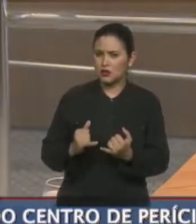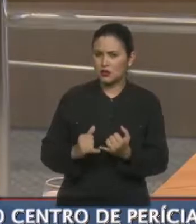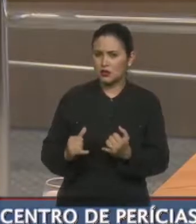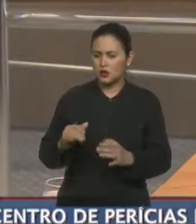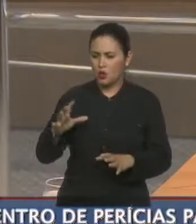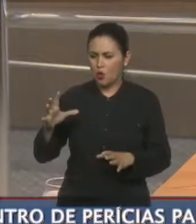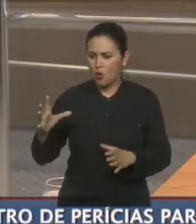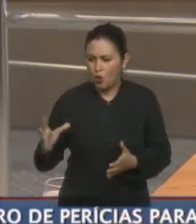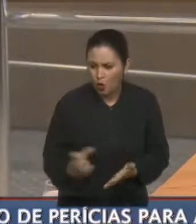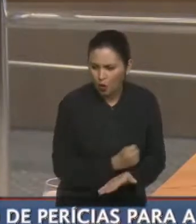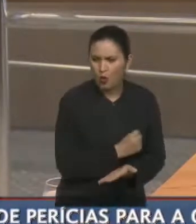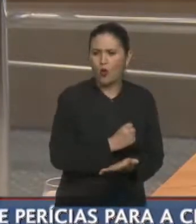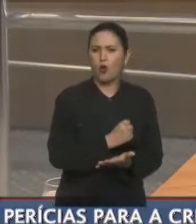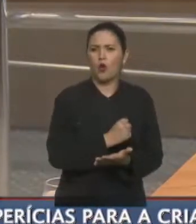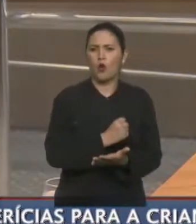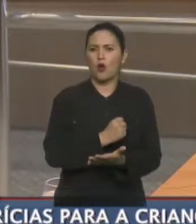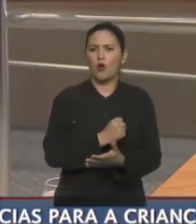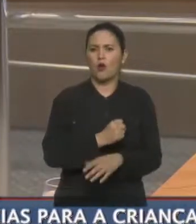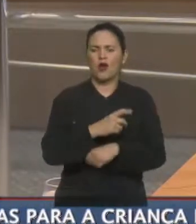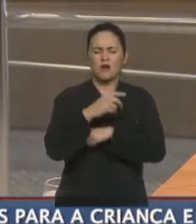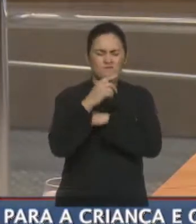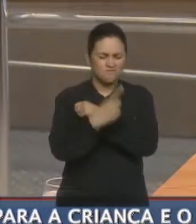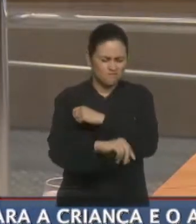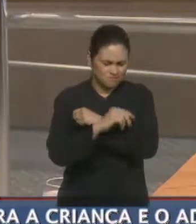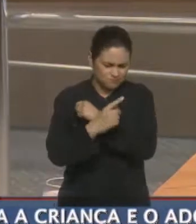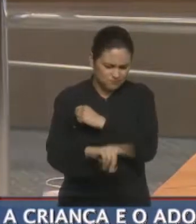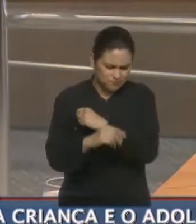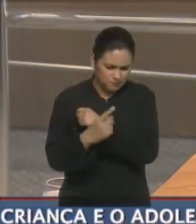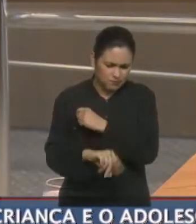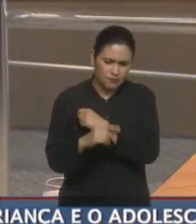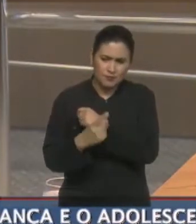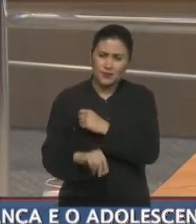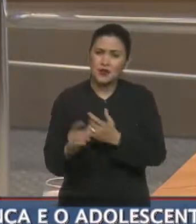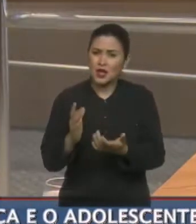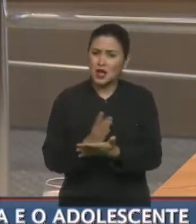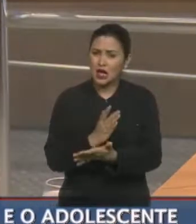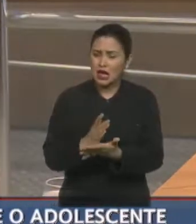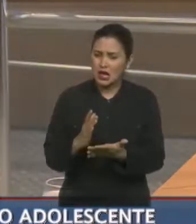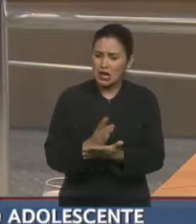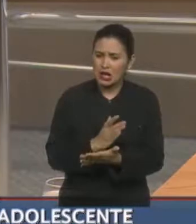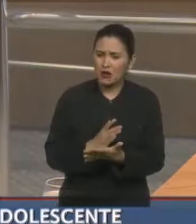sequestrados, torturados, alguns abusados sexualmente,